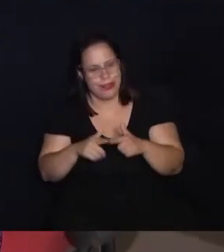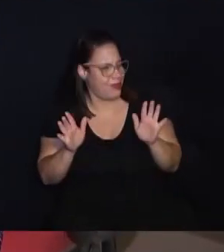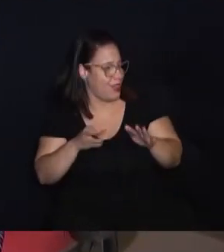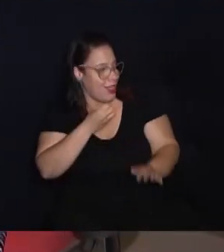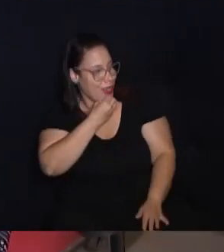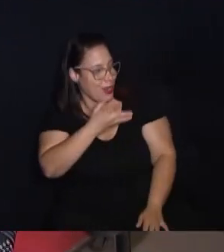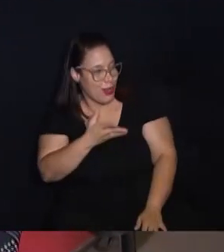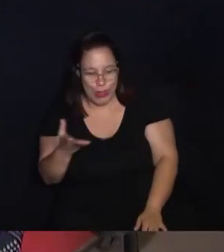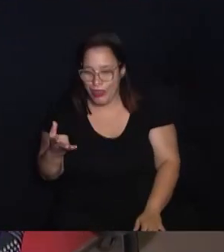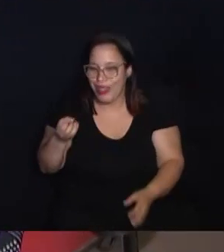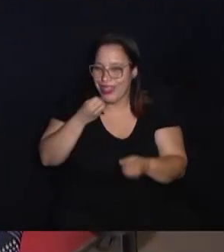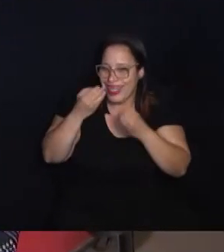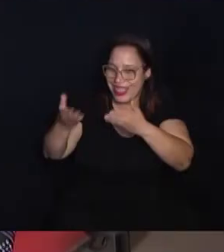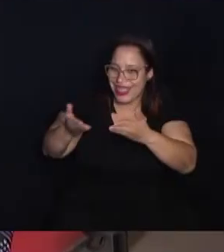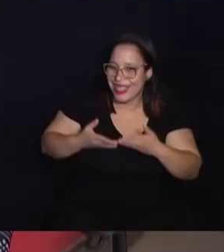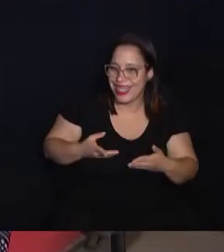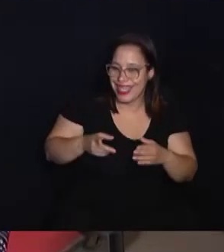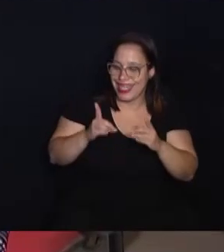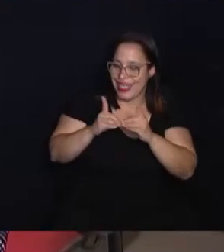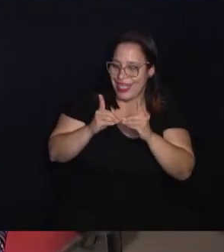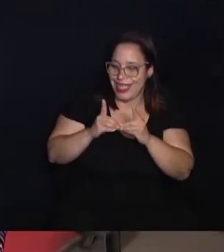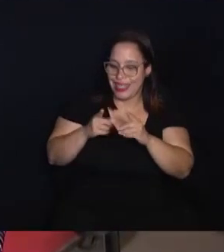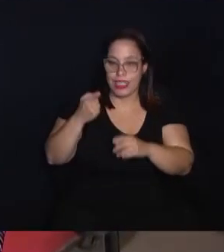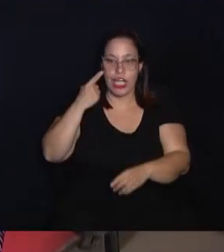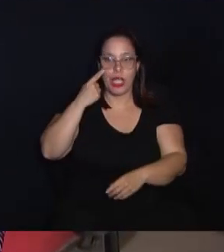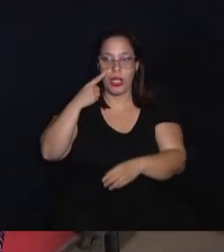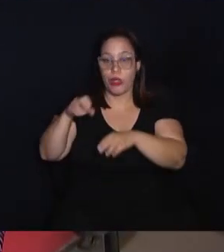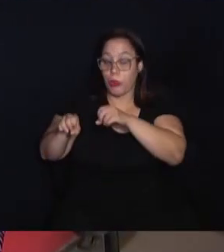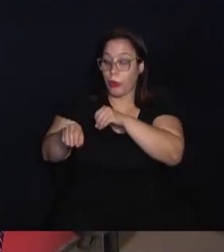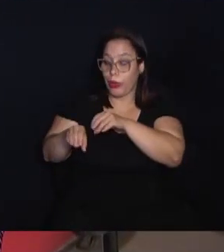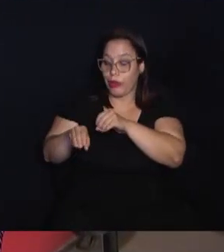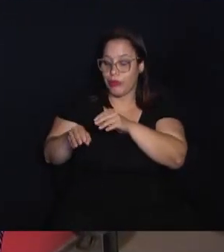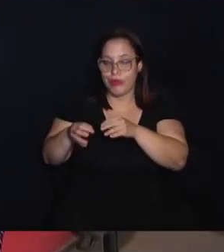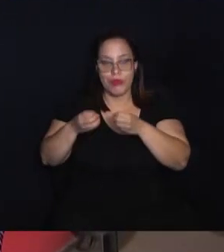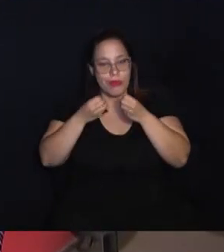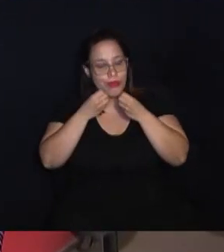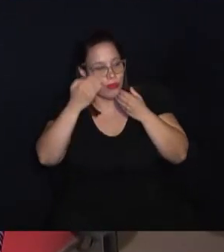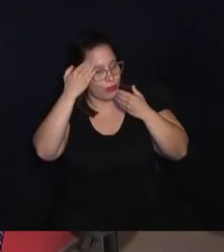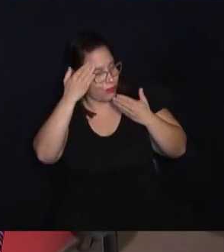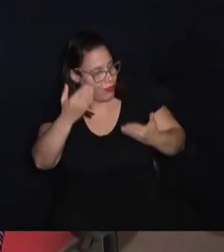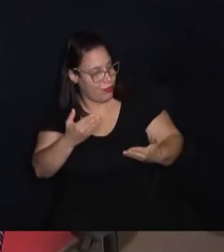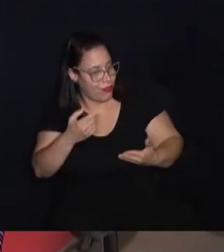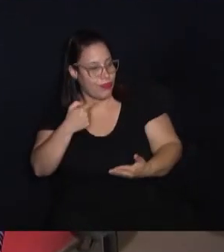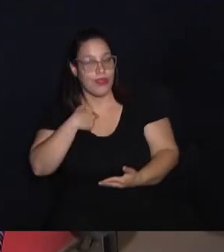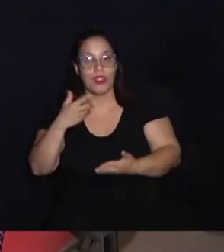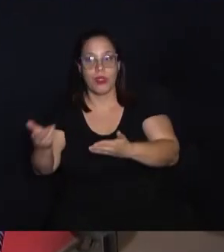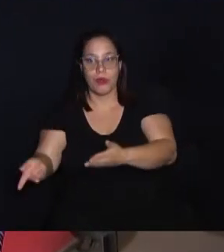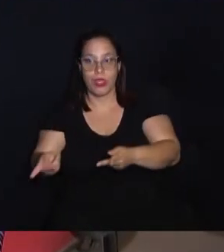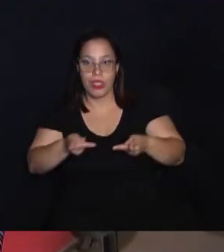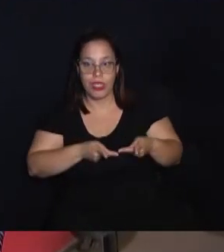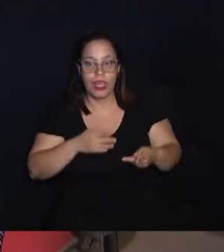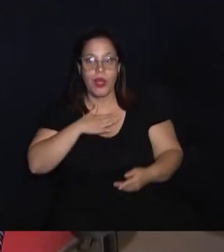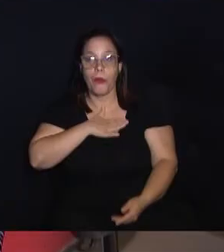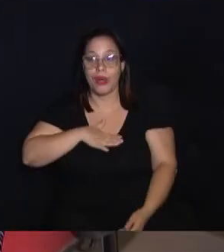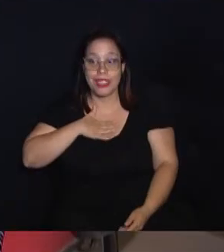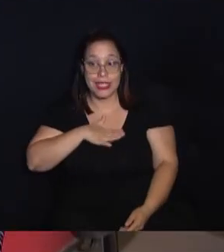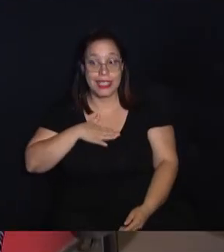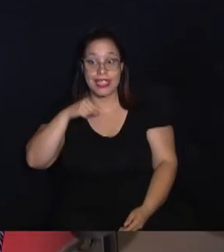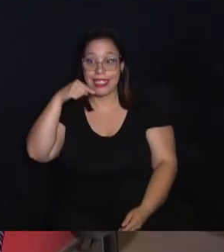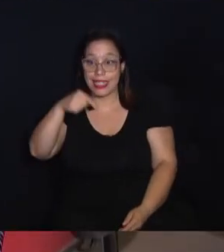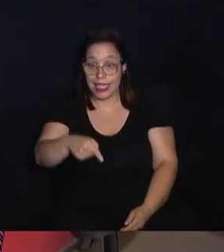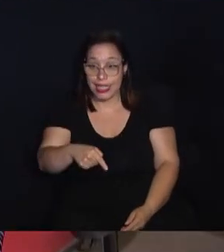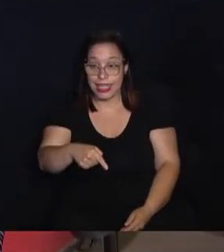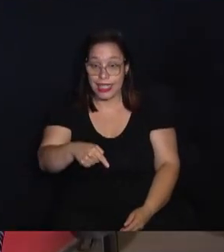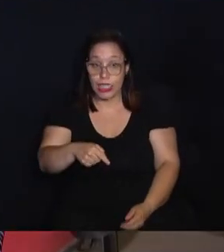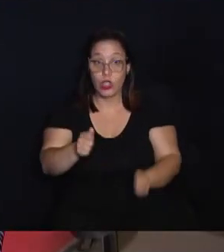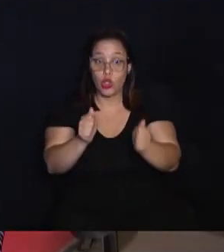com você? Muito Tudo obrigado bem. por atender a gente aqui no quadro De Olho na Educação. Muito obrigada pelo convite. É um prazer poder estar aqui